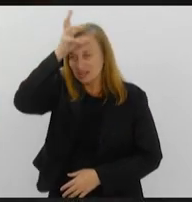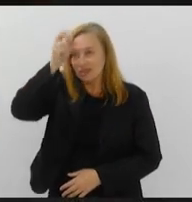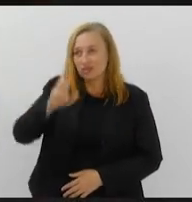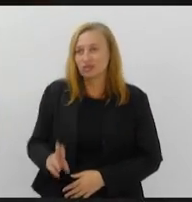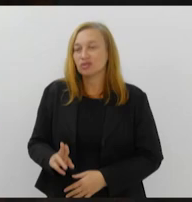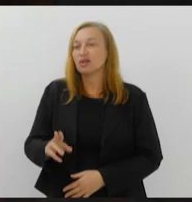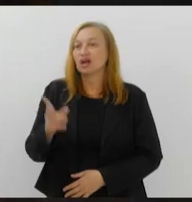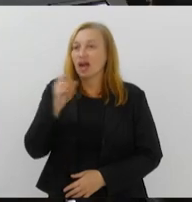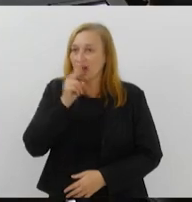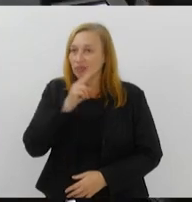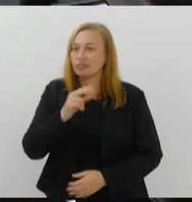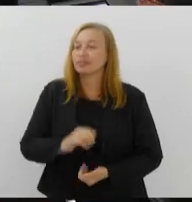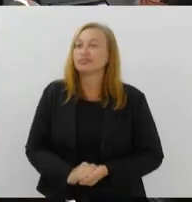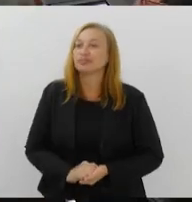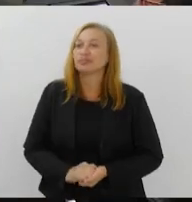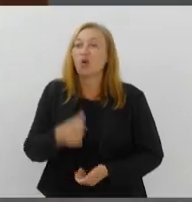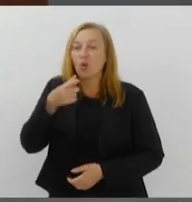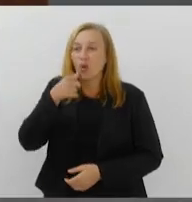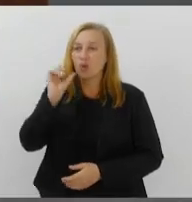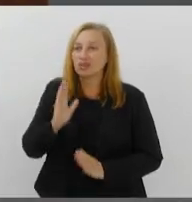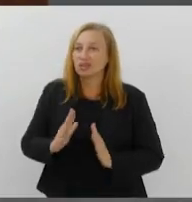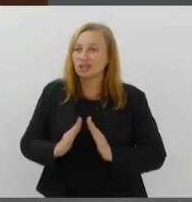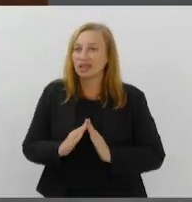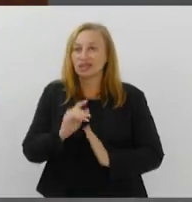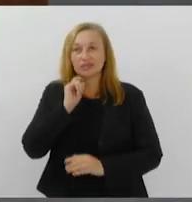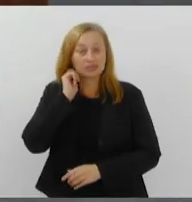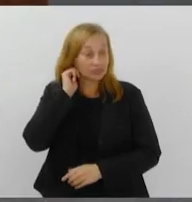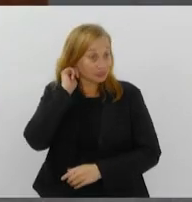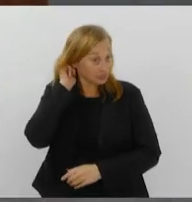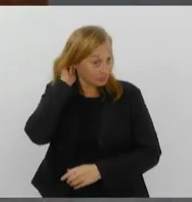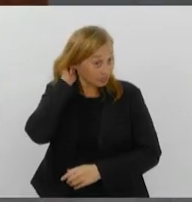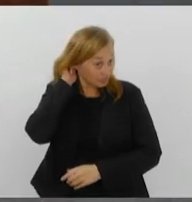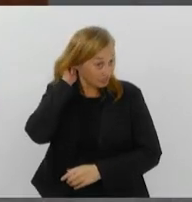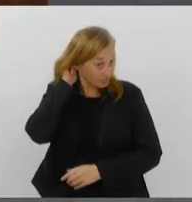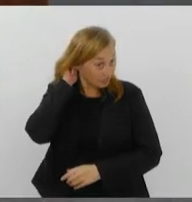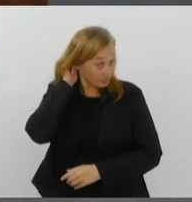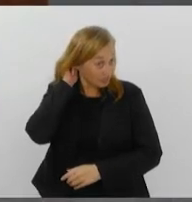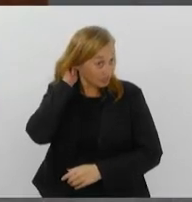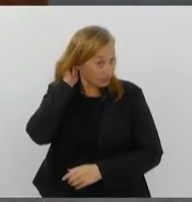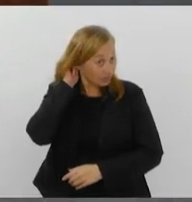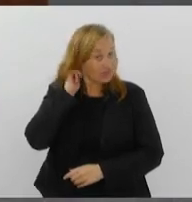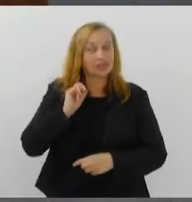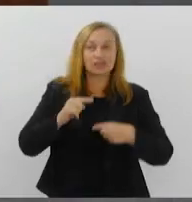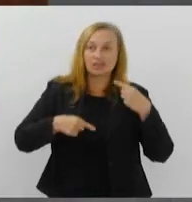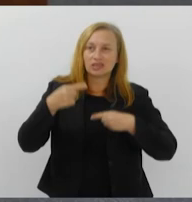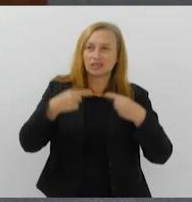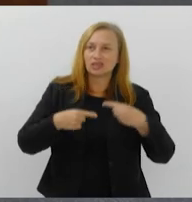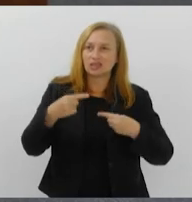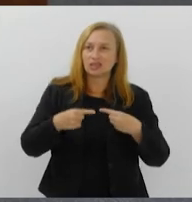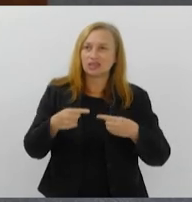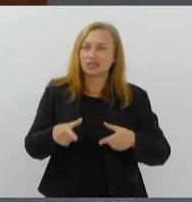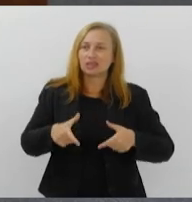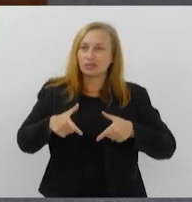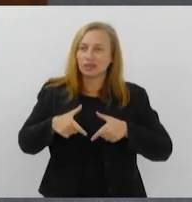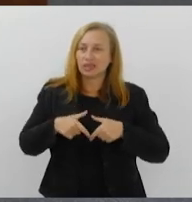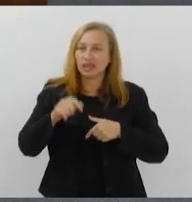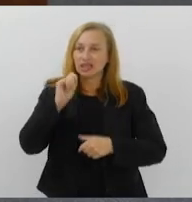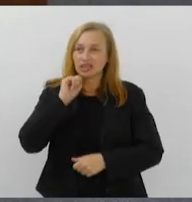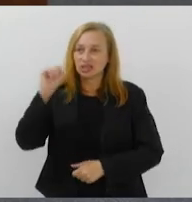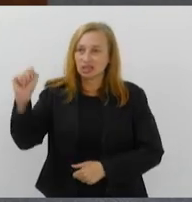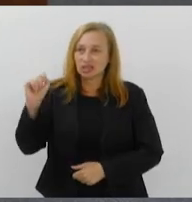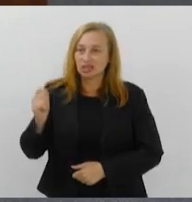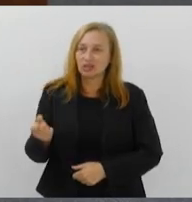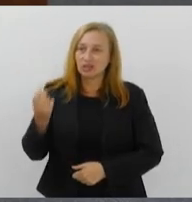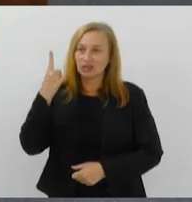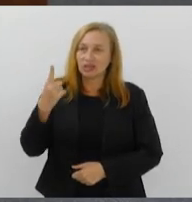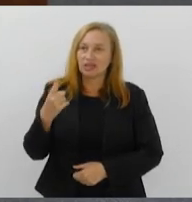rapidamente. Deputado Tiaju, ontem aqui nessa casa, um deputado levantou um debate sobre a concessão de uma medalha Tiradentes ao